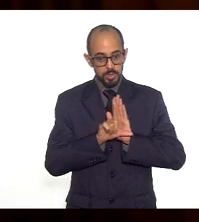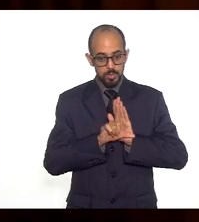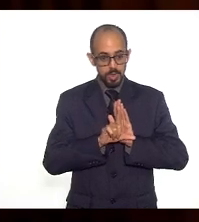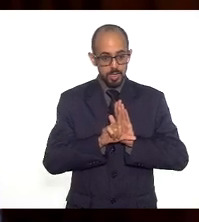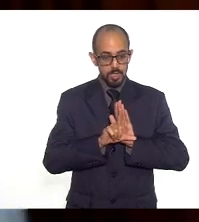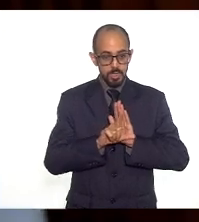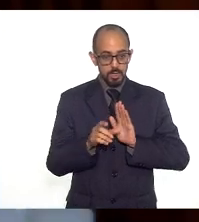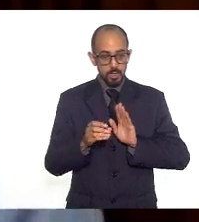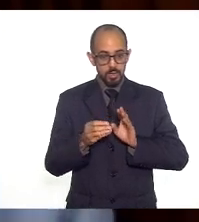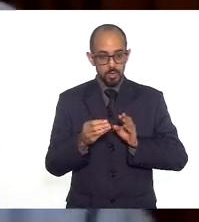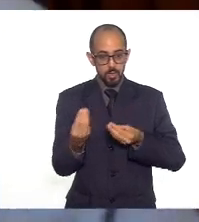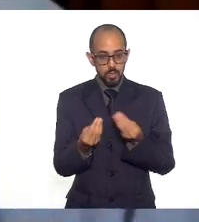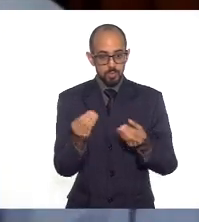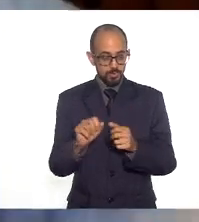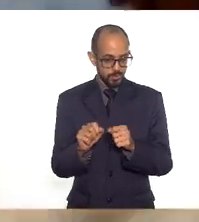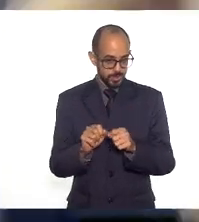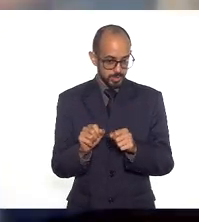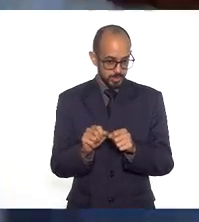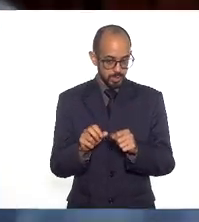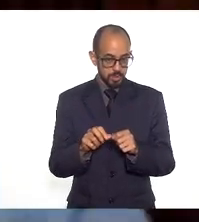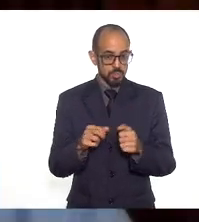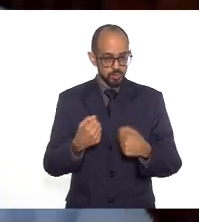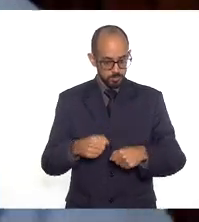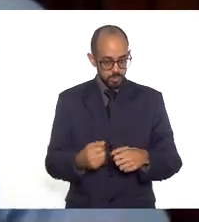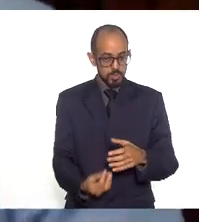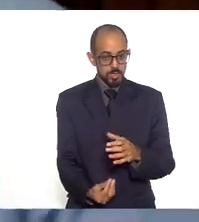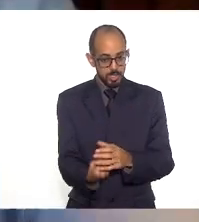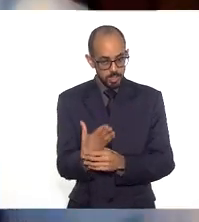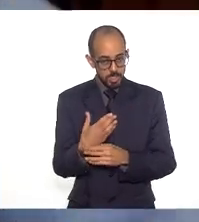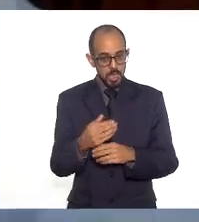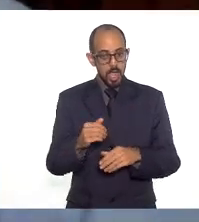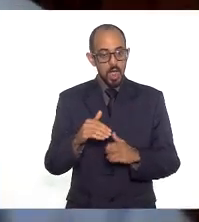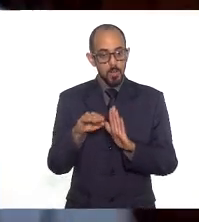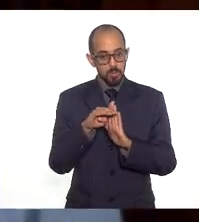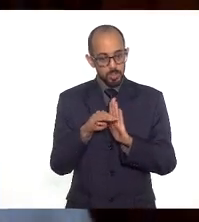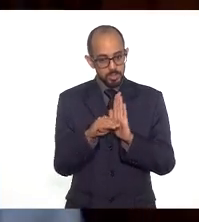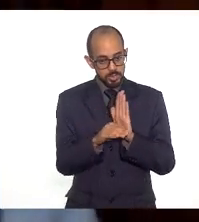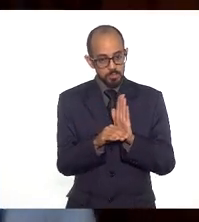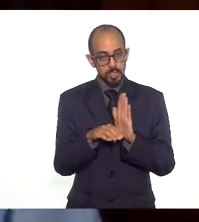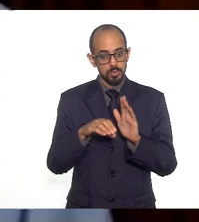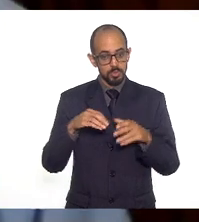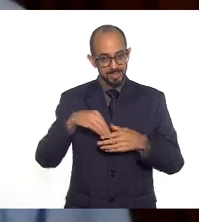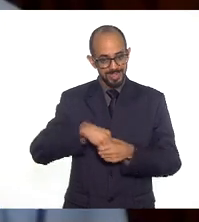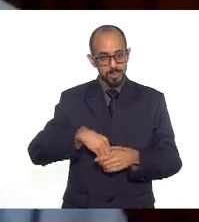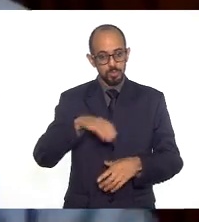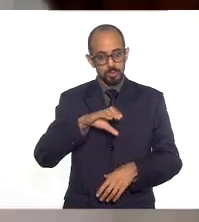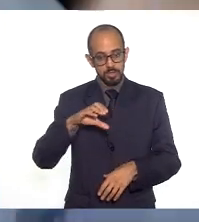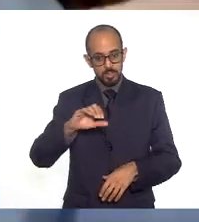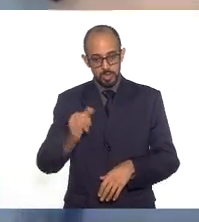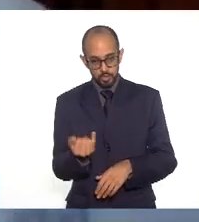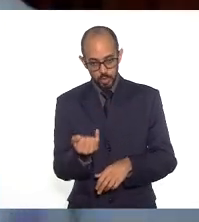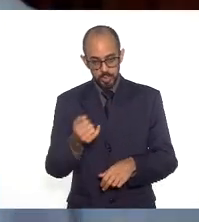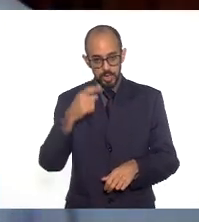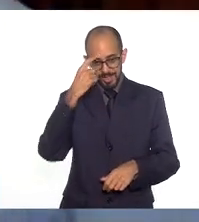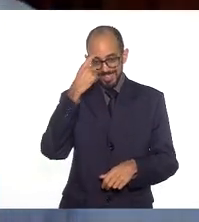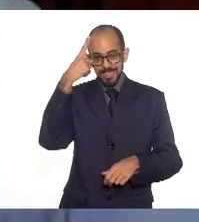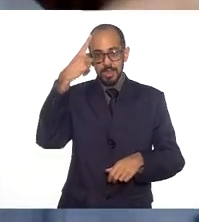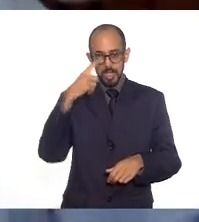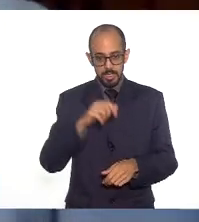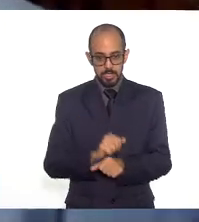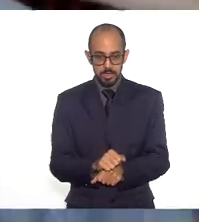com eles? E aí nós vamos criar um procedimento dentro da CCJ nesse nosso colegiado. É essa a ideia. A